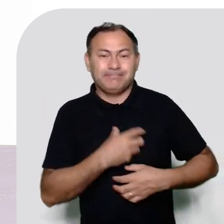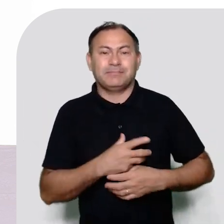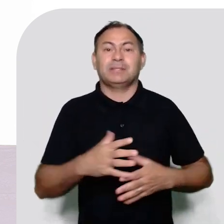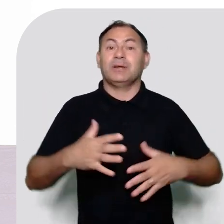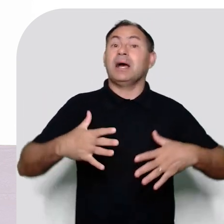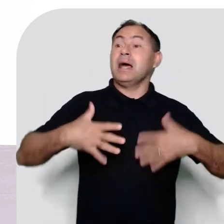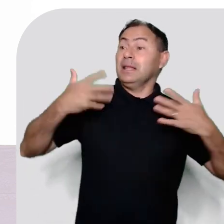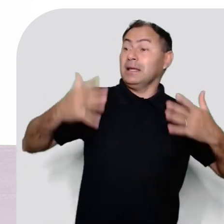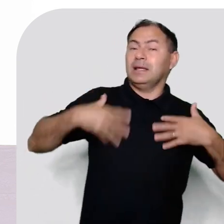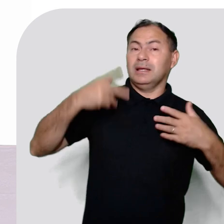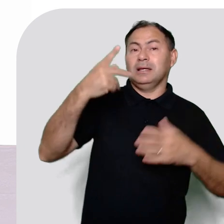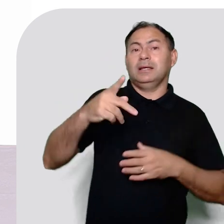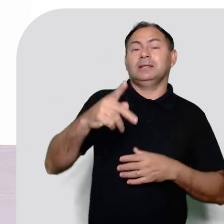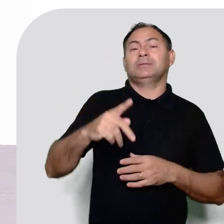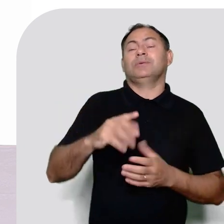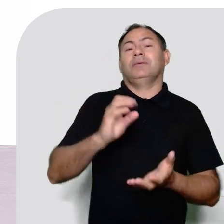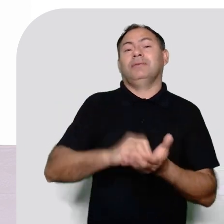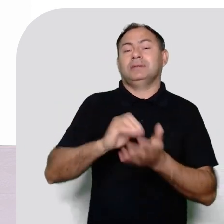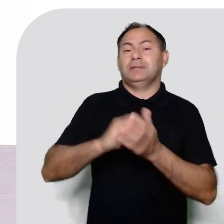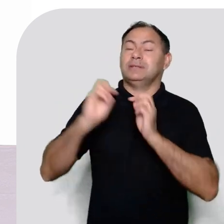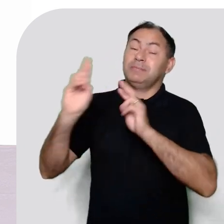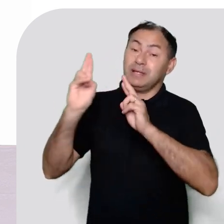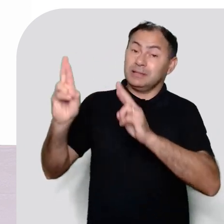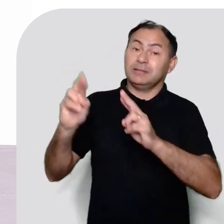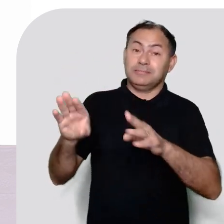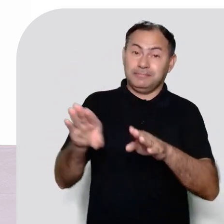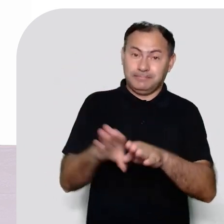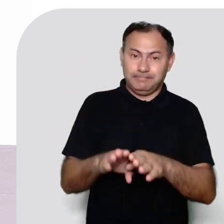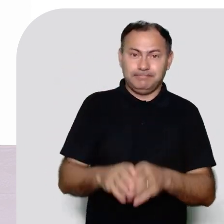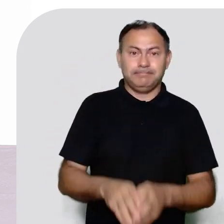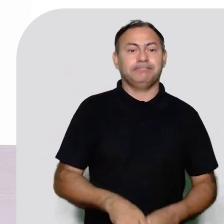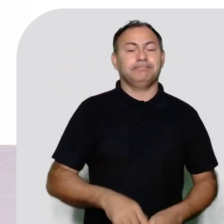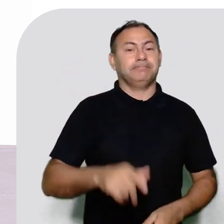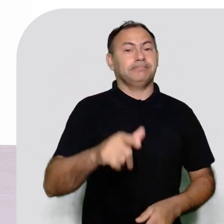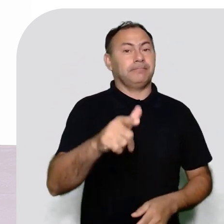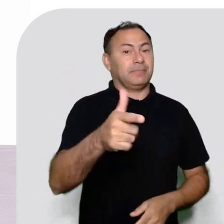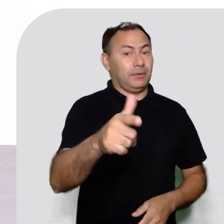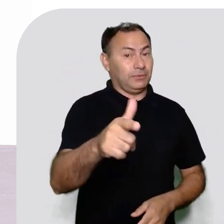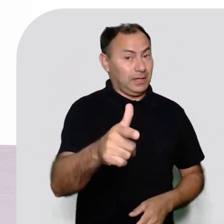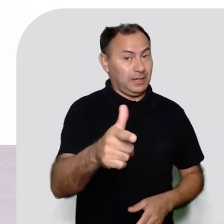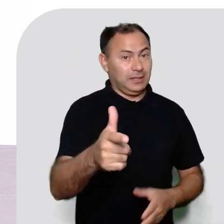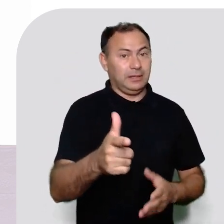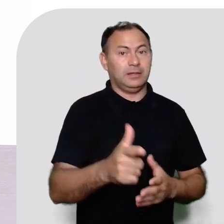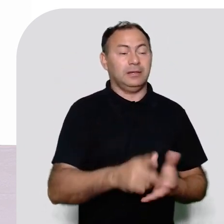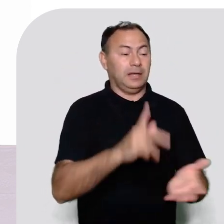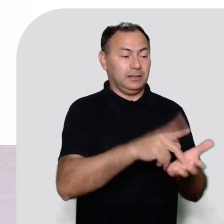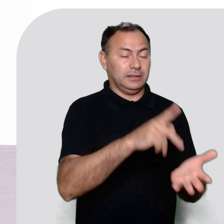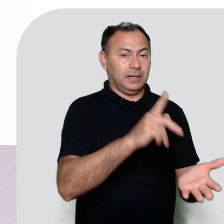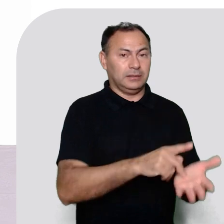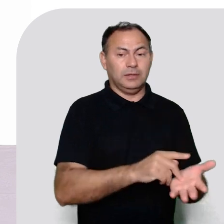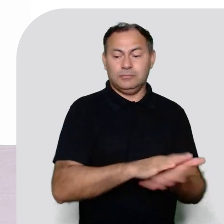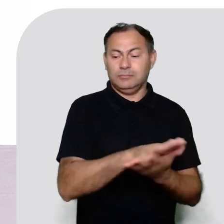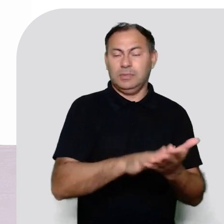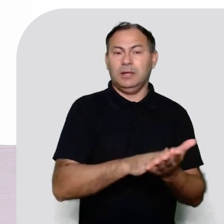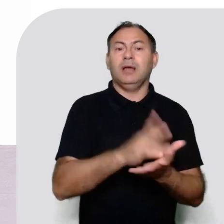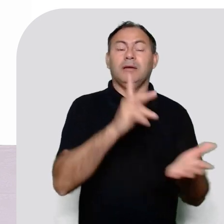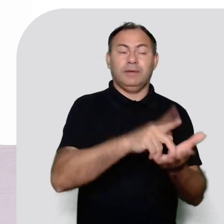suas alegrias e suas desesperanças. Então não existe realidade